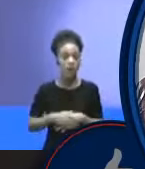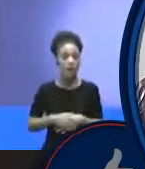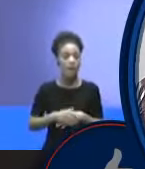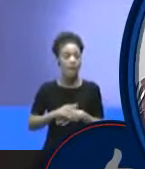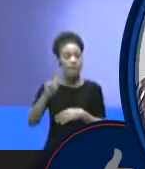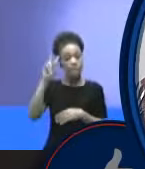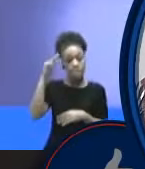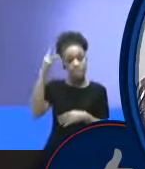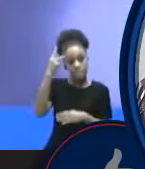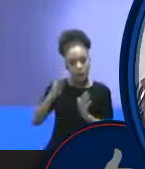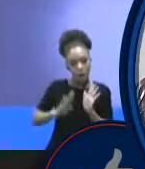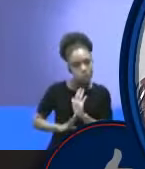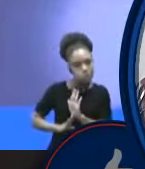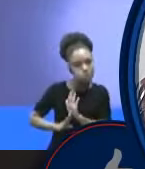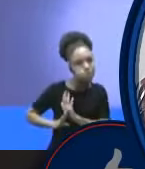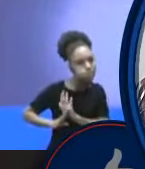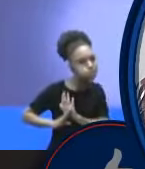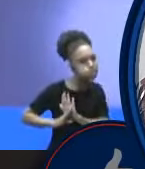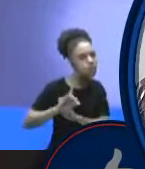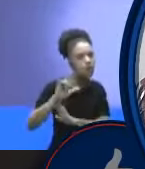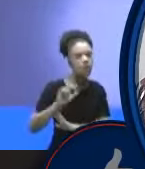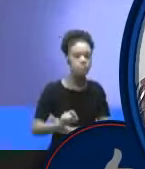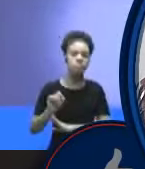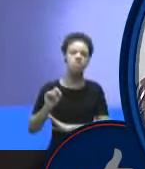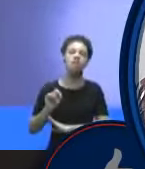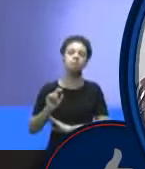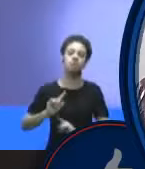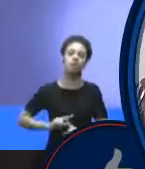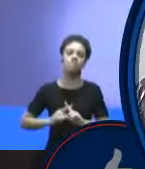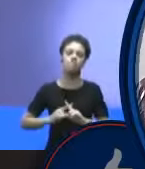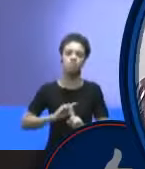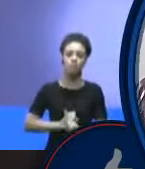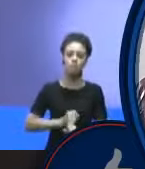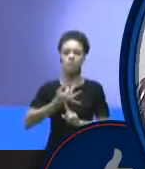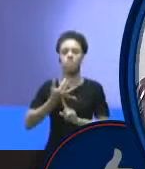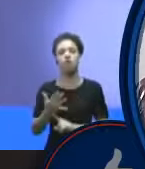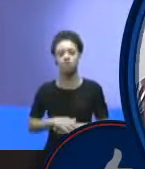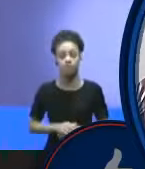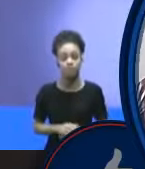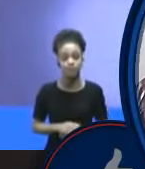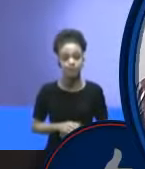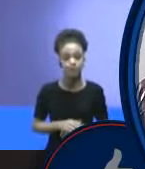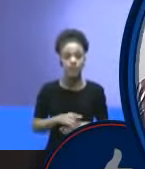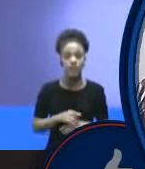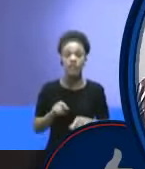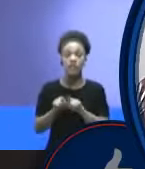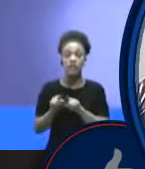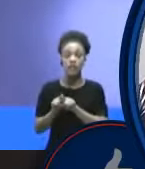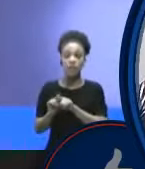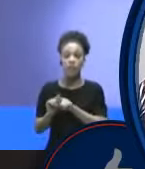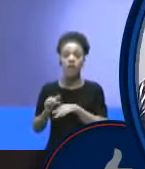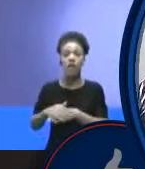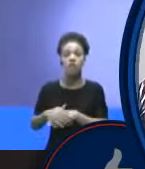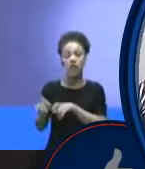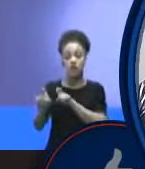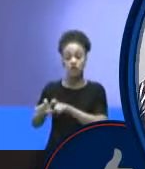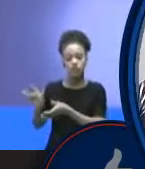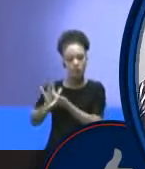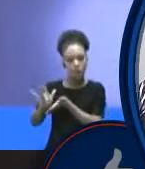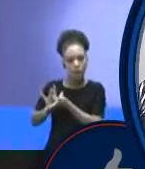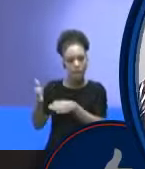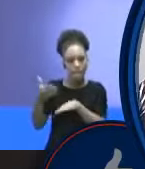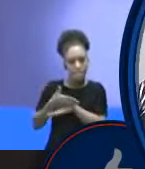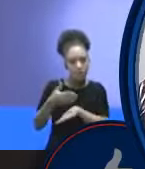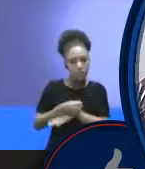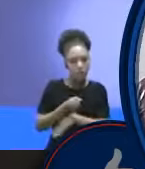Active Users, cresceu 10% vezes nos últimos 24 meses. E o canal mobile já participa com